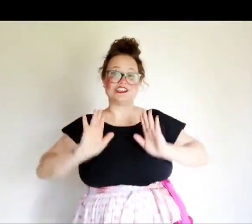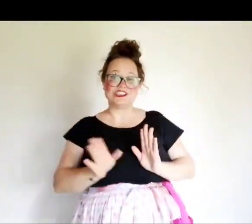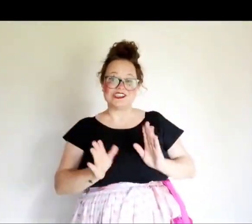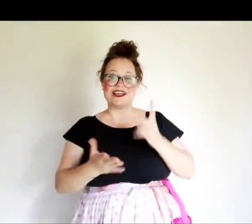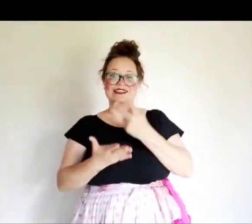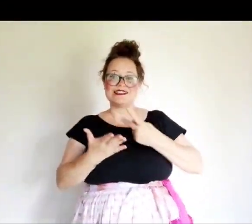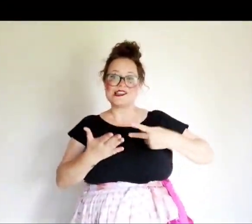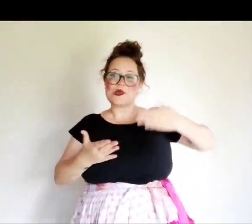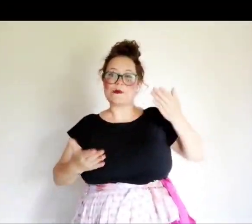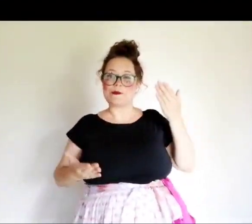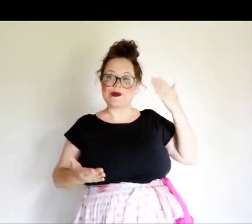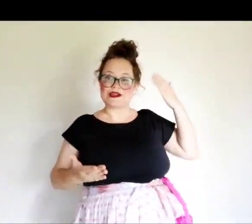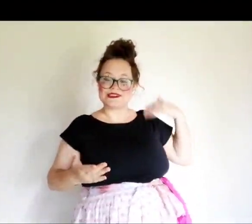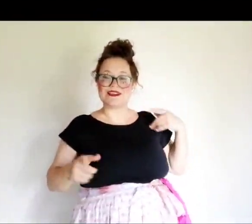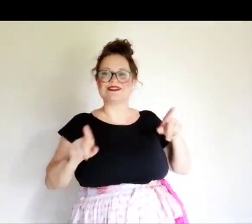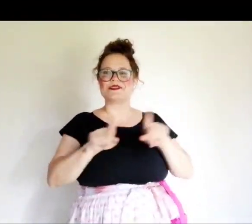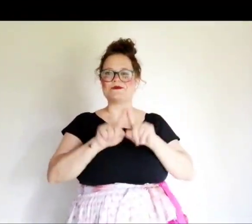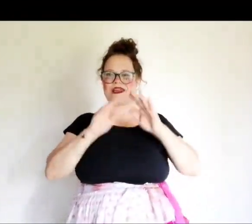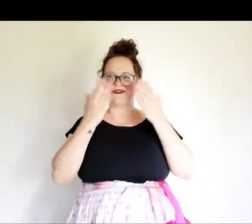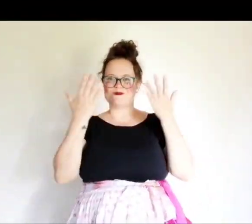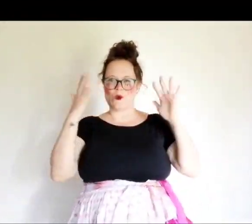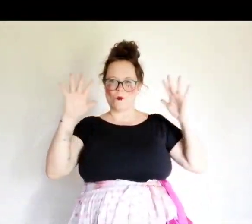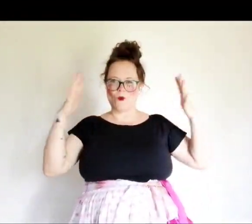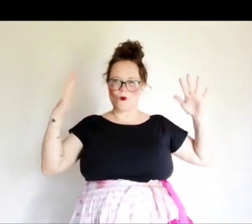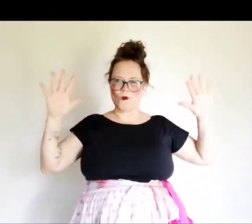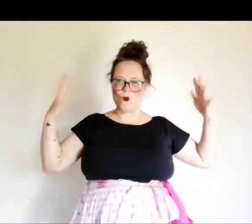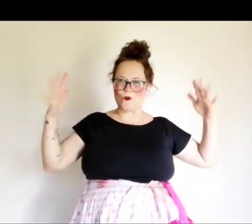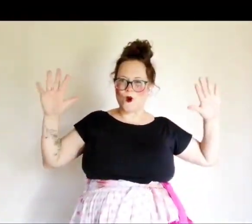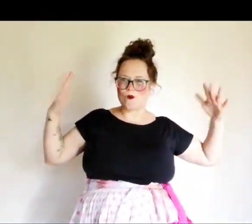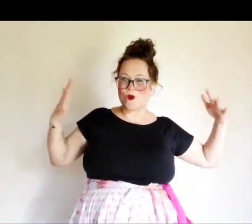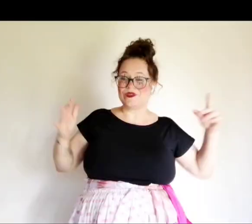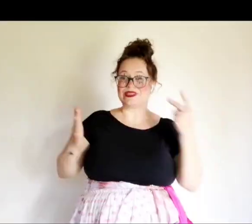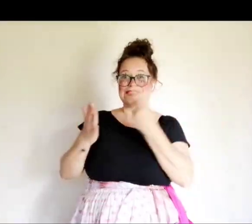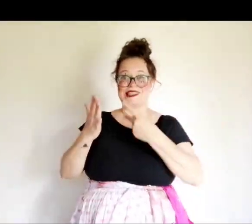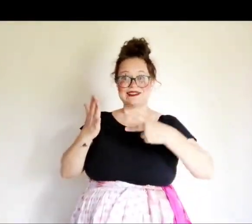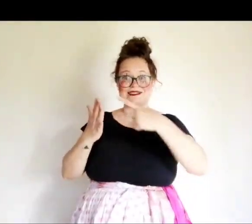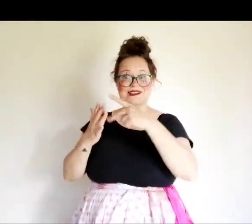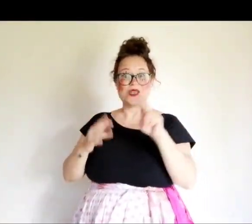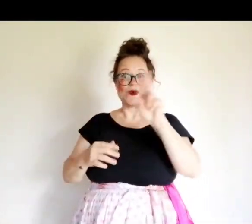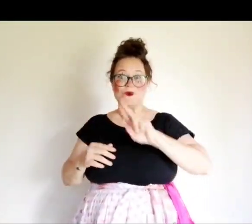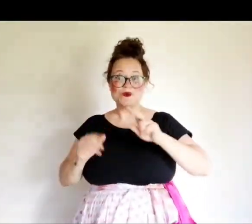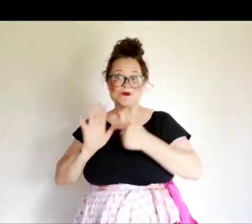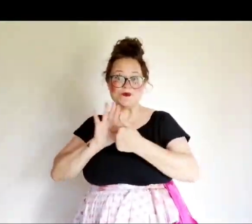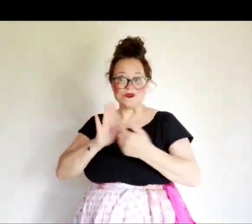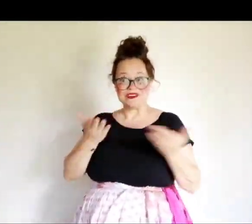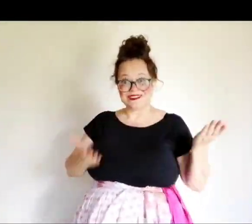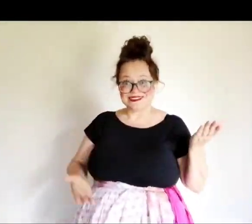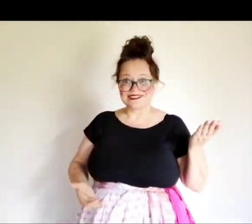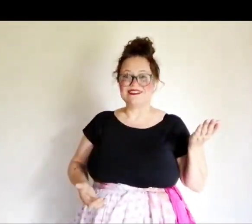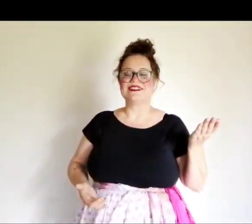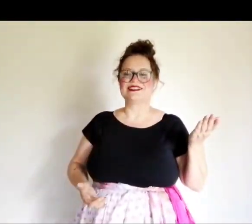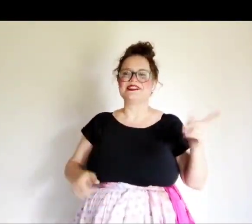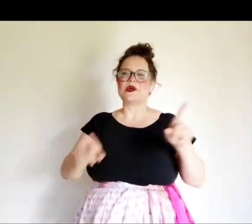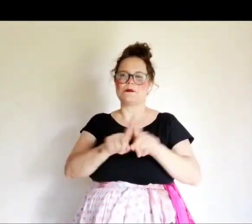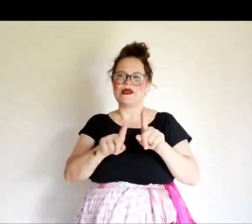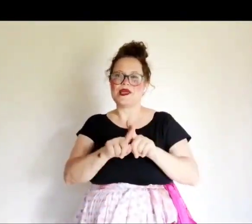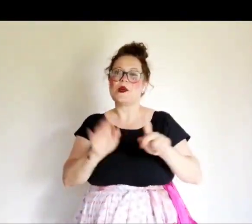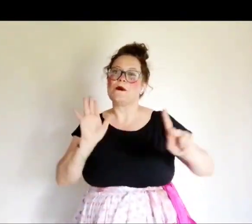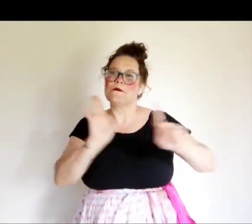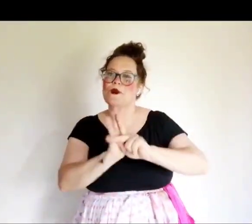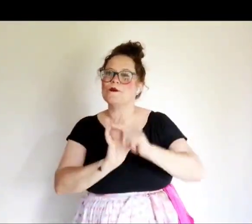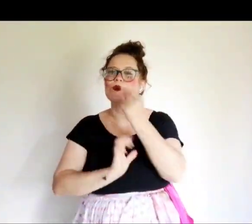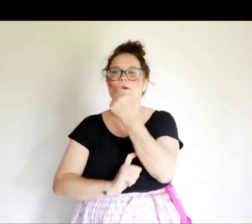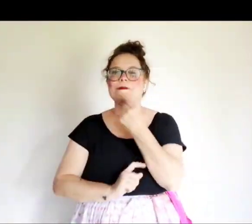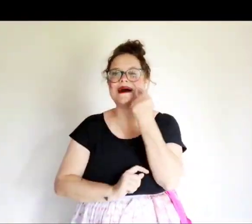fiz, que daí ele vai virar uma sanfona. Tem desenhos que eu usei, como esse aqui que tá aparecendo, eu usei o próprio